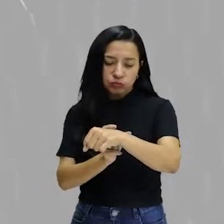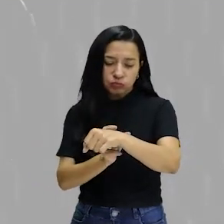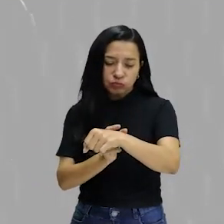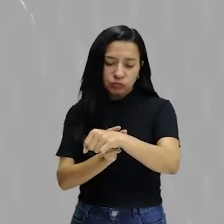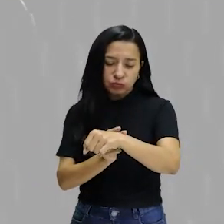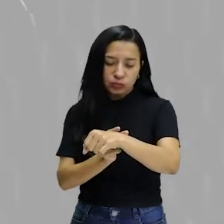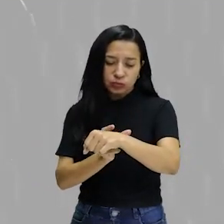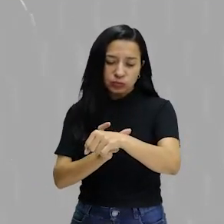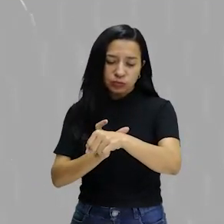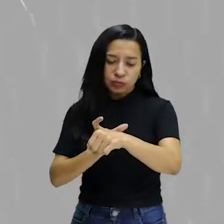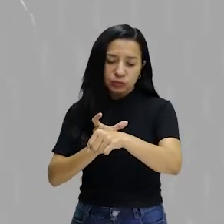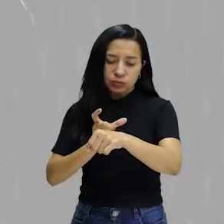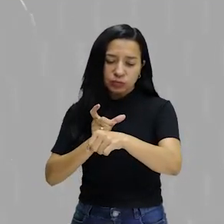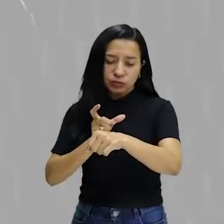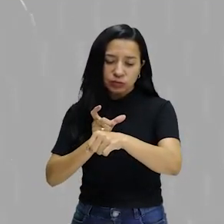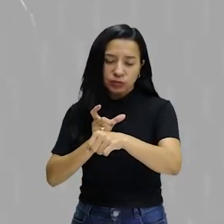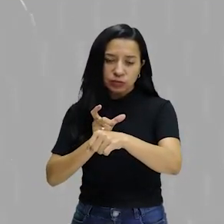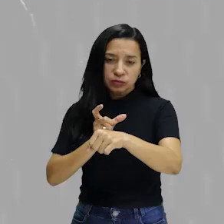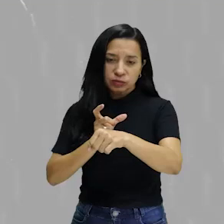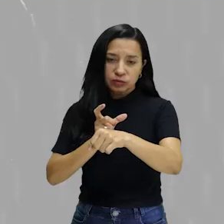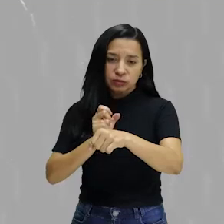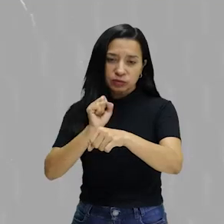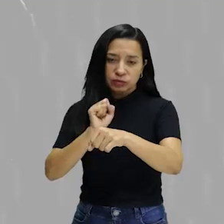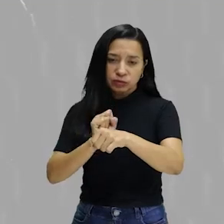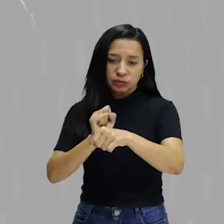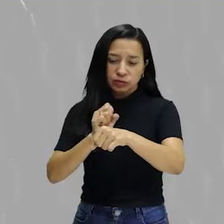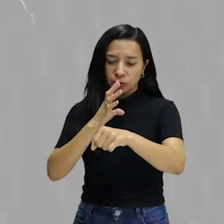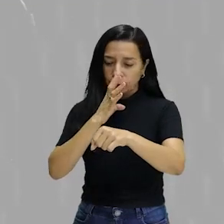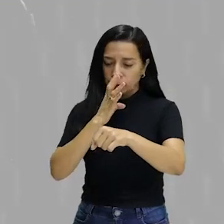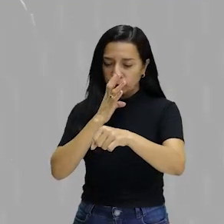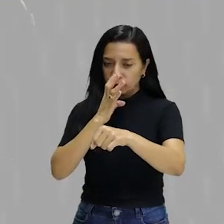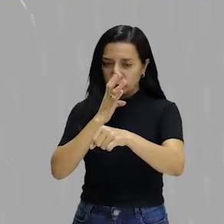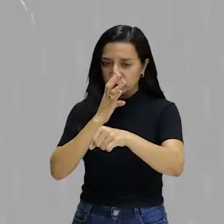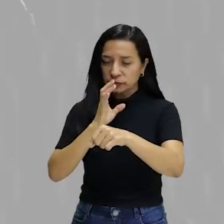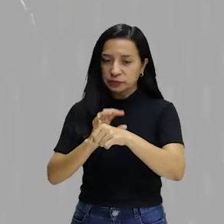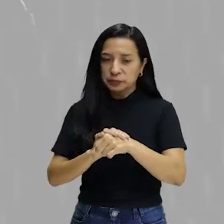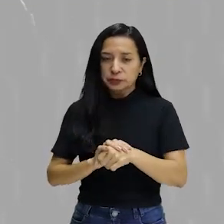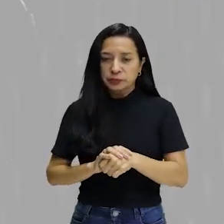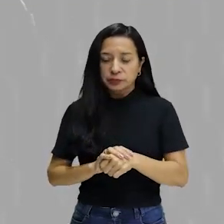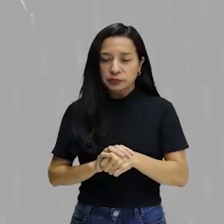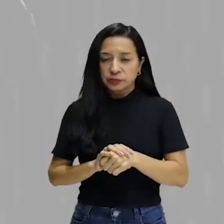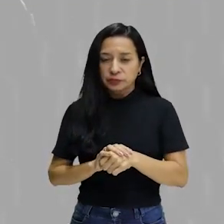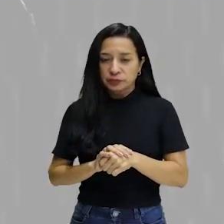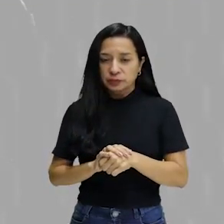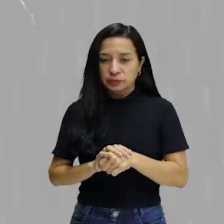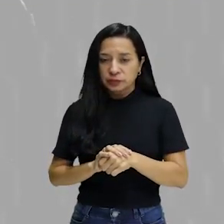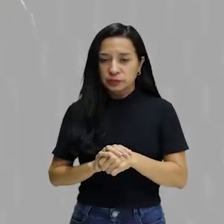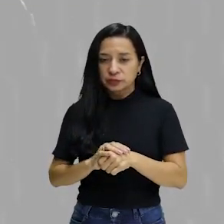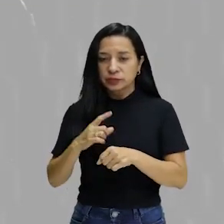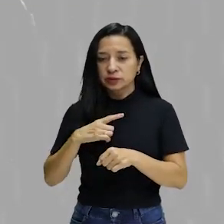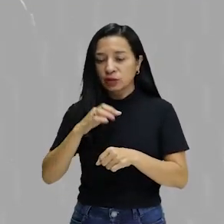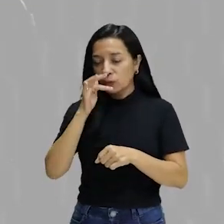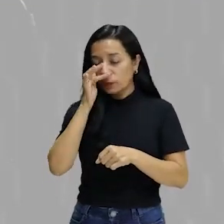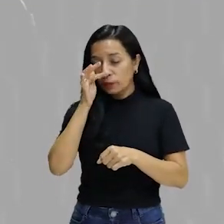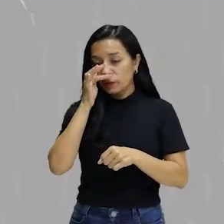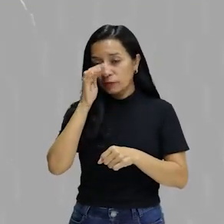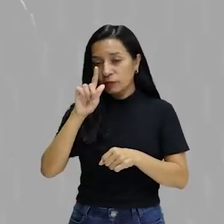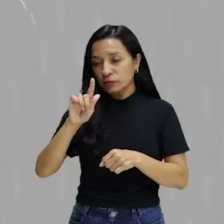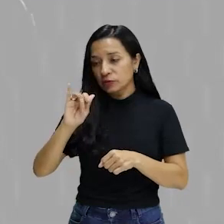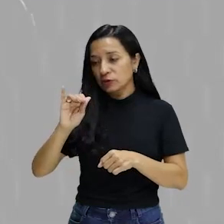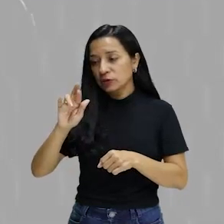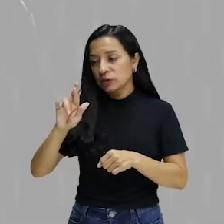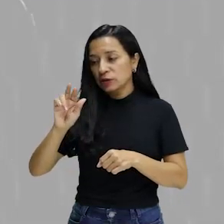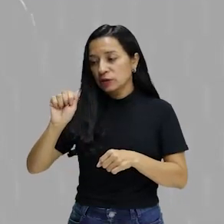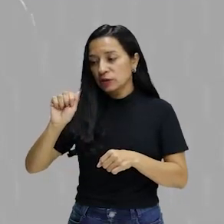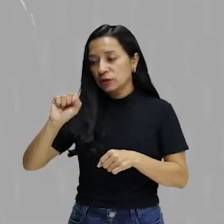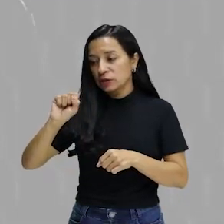guarda, nós temos as células companheiras. Aqui nós temos um girassol e ali uma plantinha